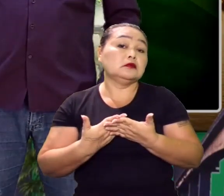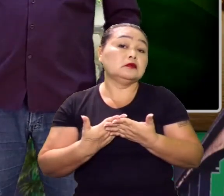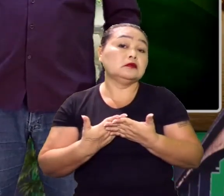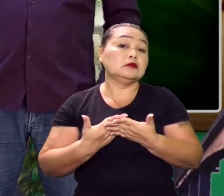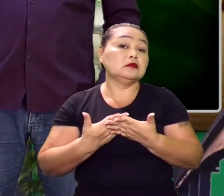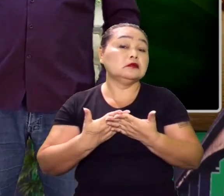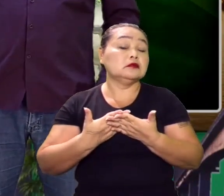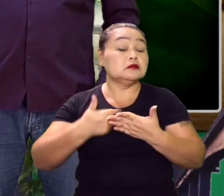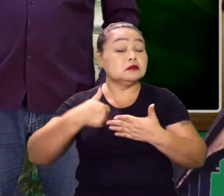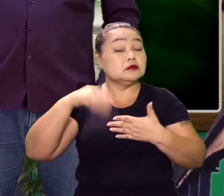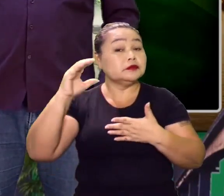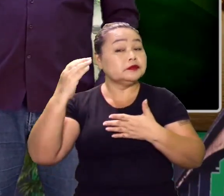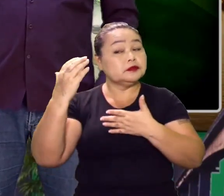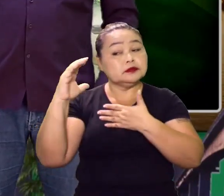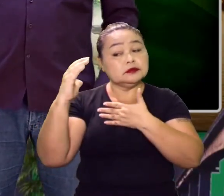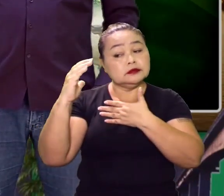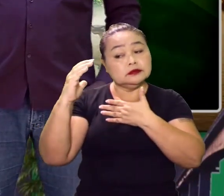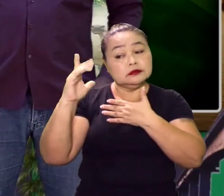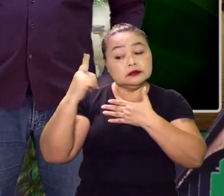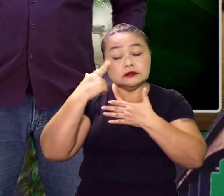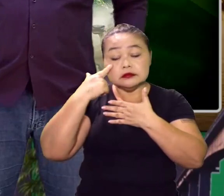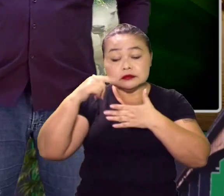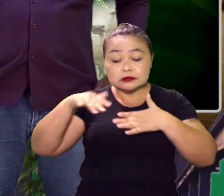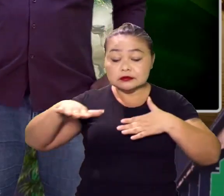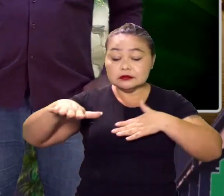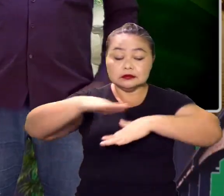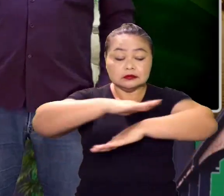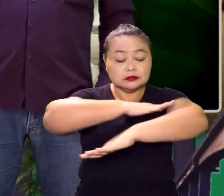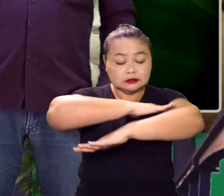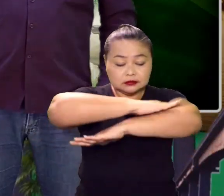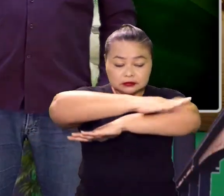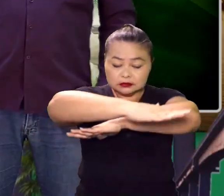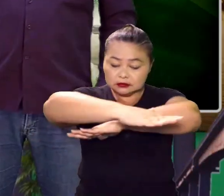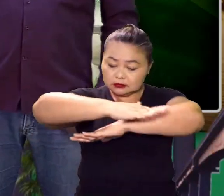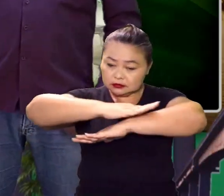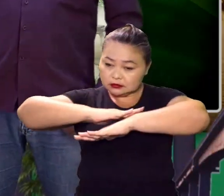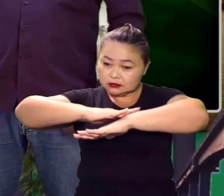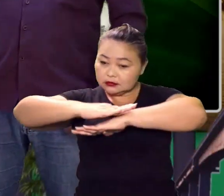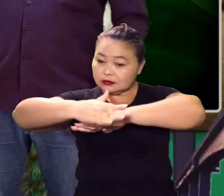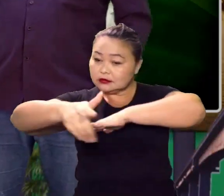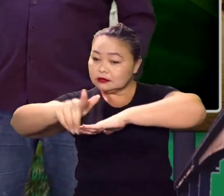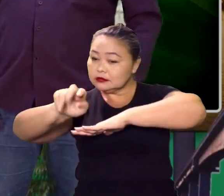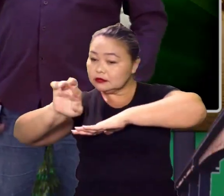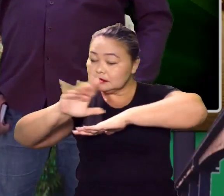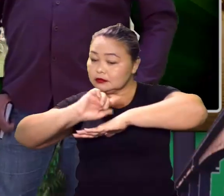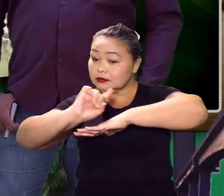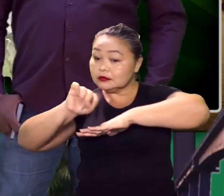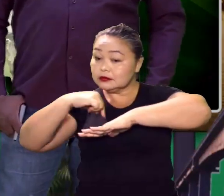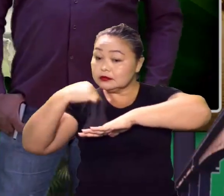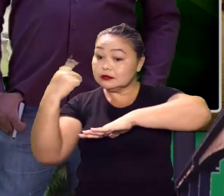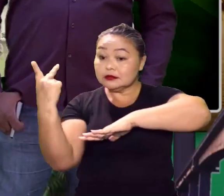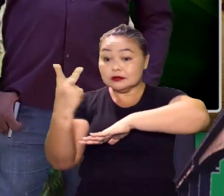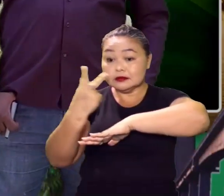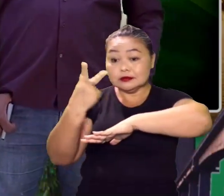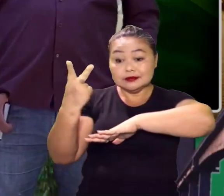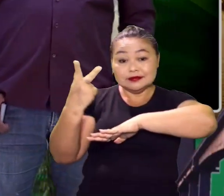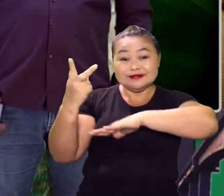mais científica, porque a gente vai trabalhar a geologia de Rondônia. Eu, professor Carlinhos e a nossa